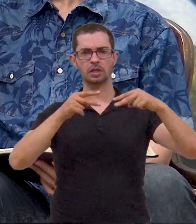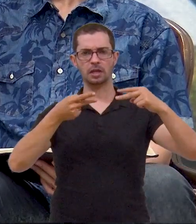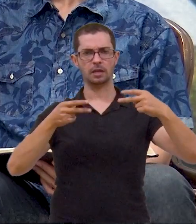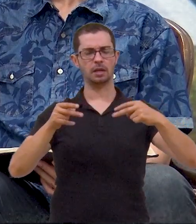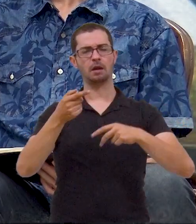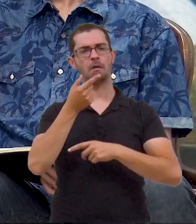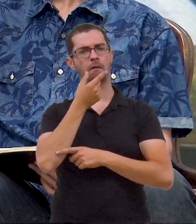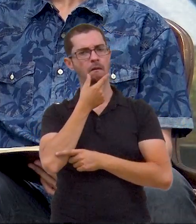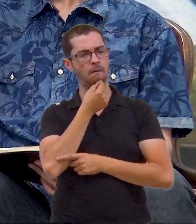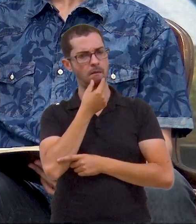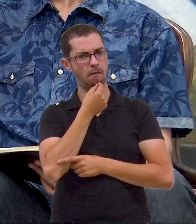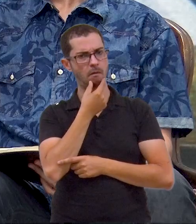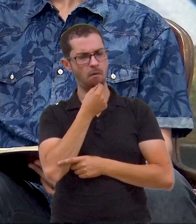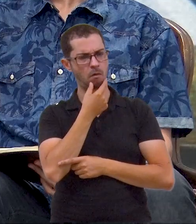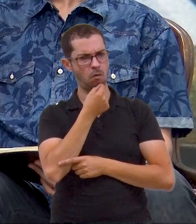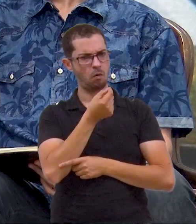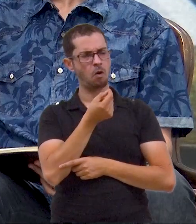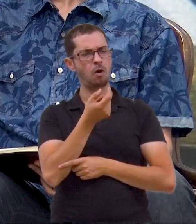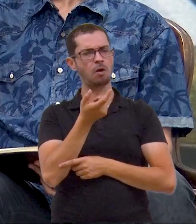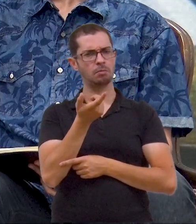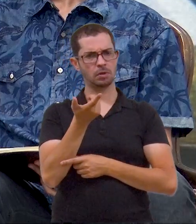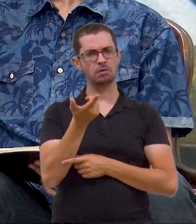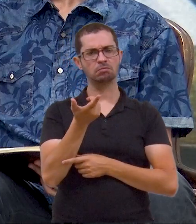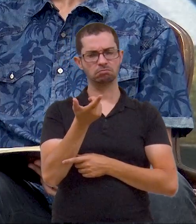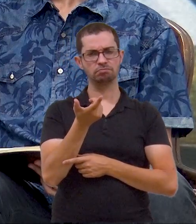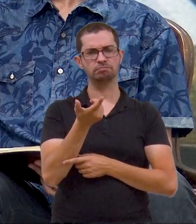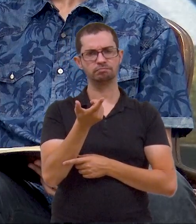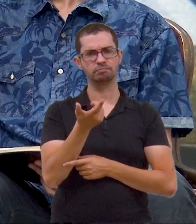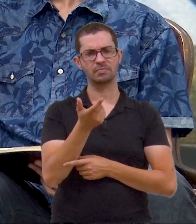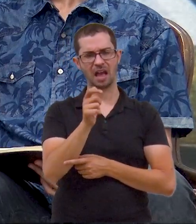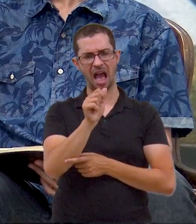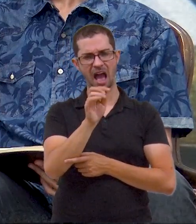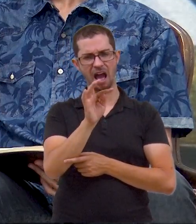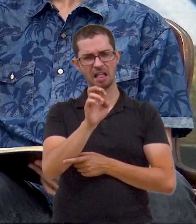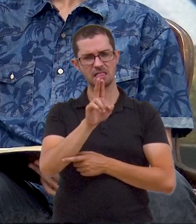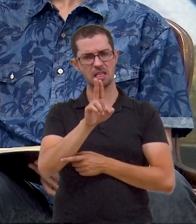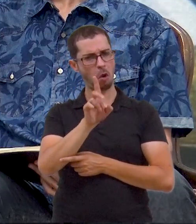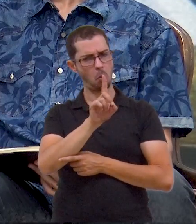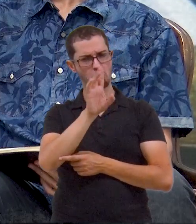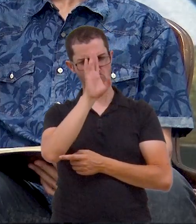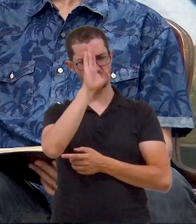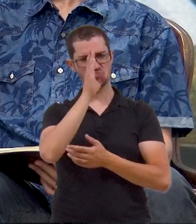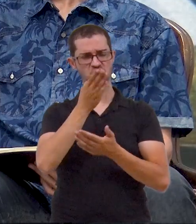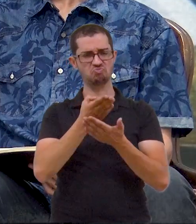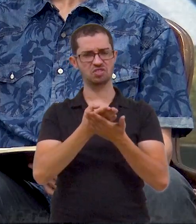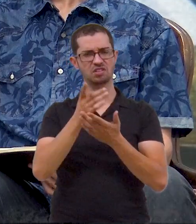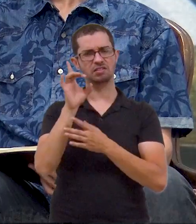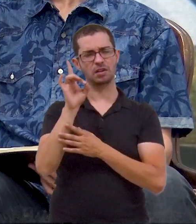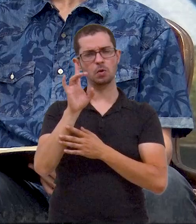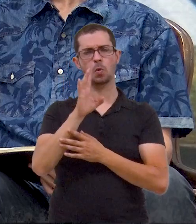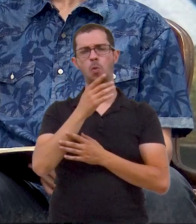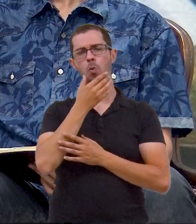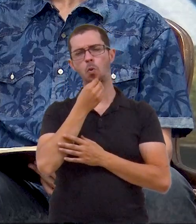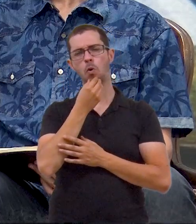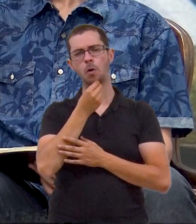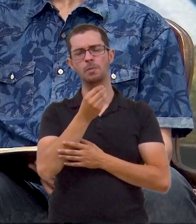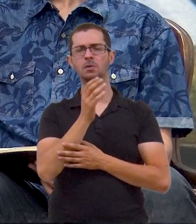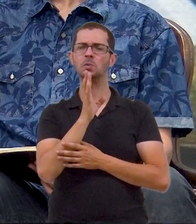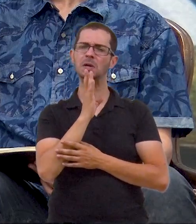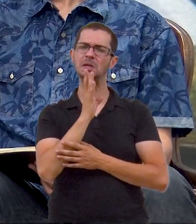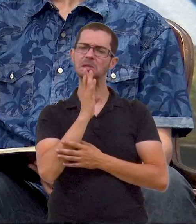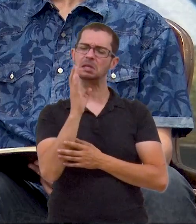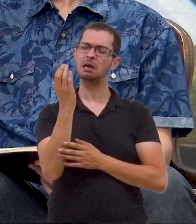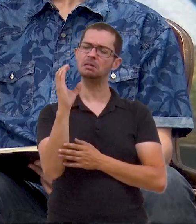homem, um agnóstico, um ateu, um homem da ciência sem